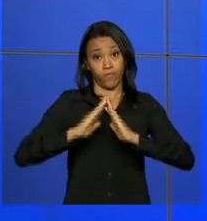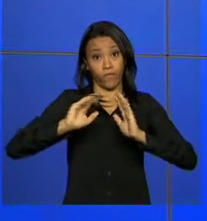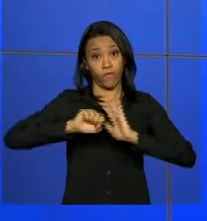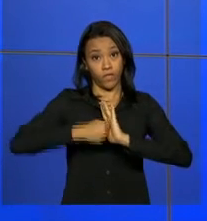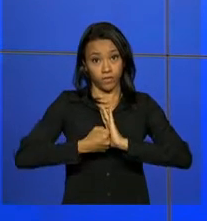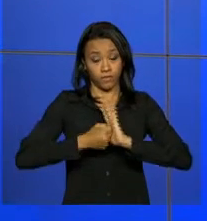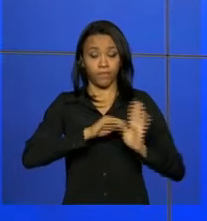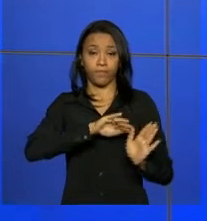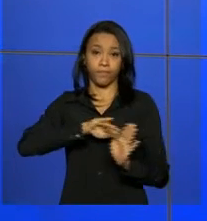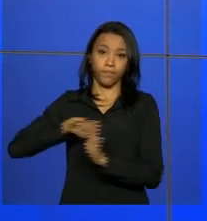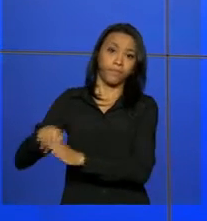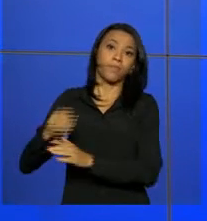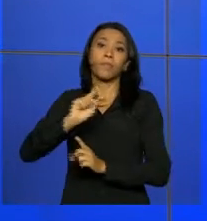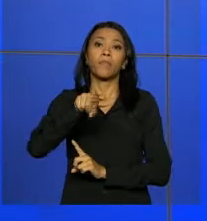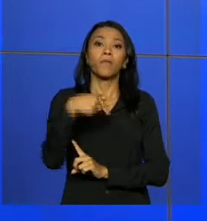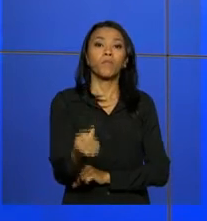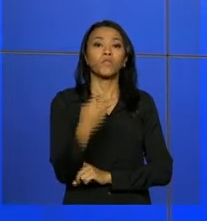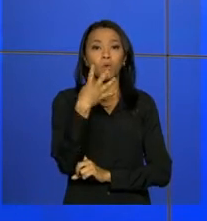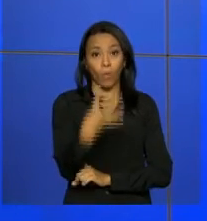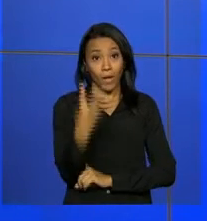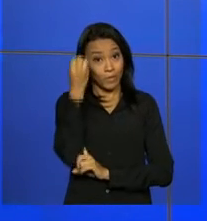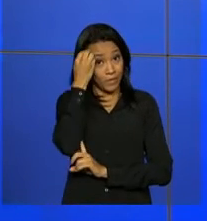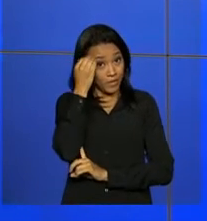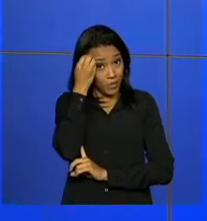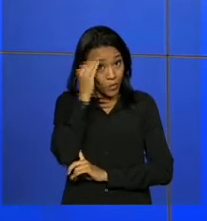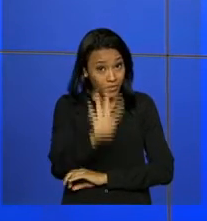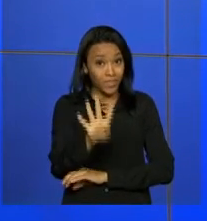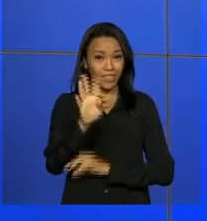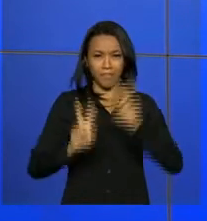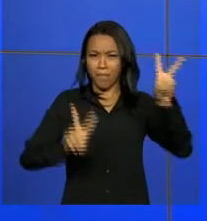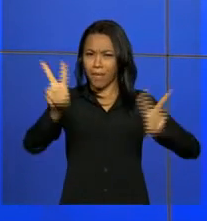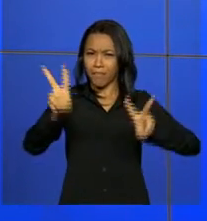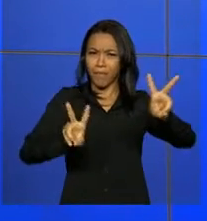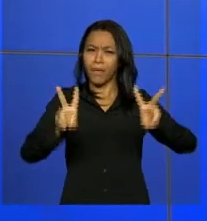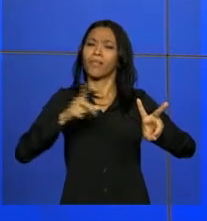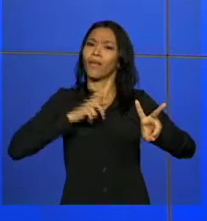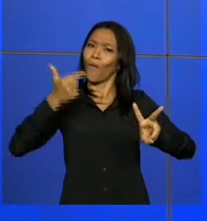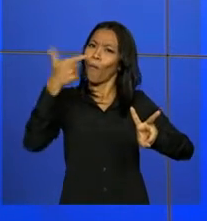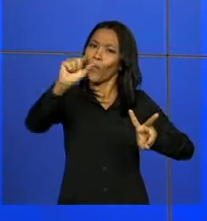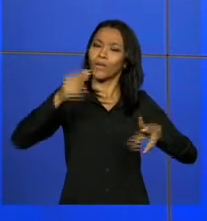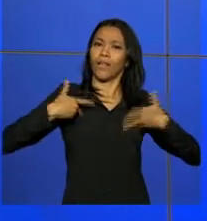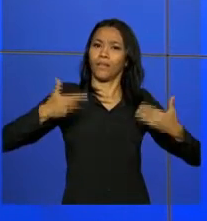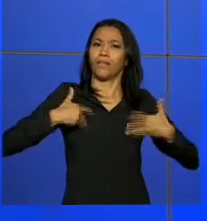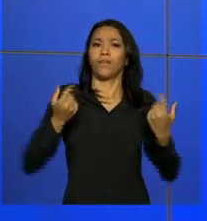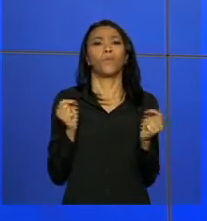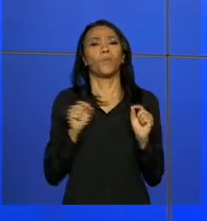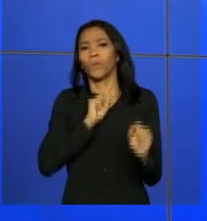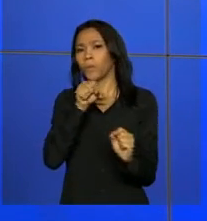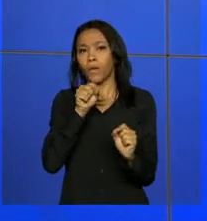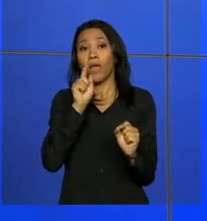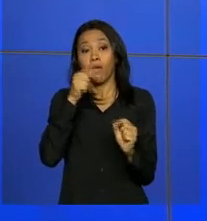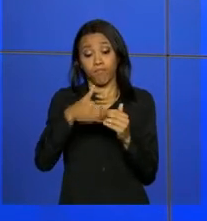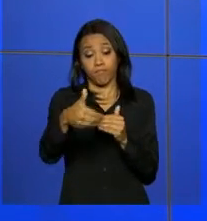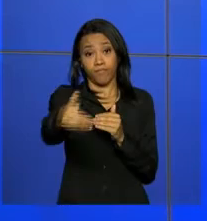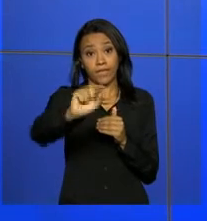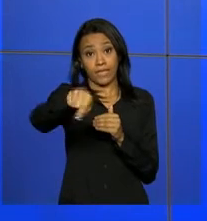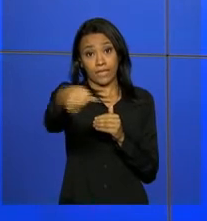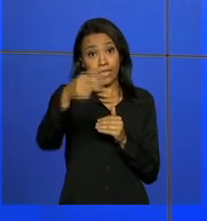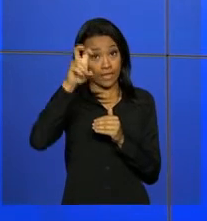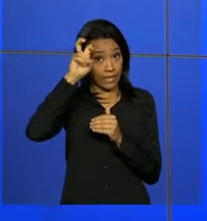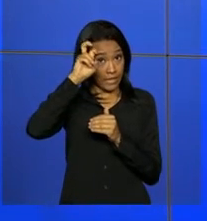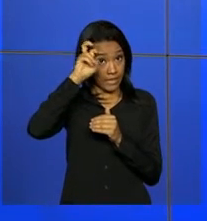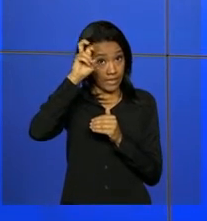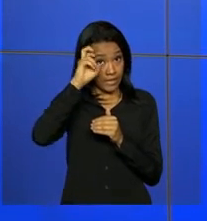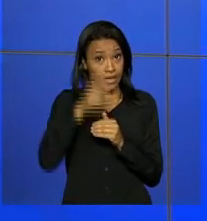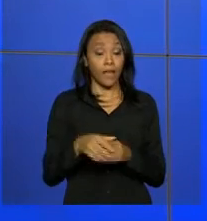E depois de 4 dias de diversão, milhares de brasileiros terão outro motivo para se alegrar. Na próxima quinta-feira, a Receita